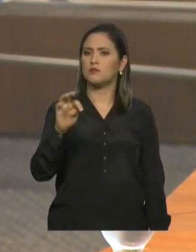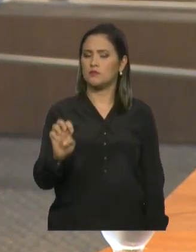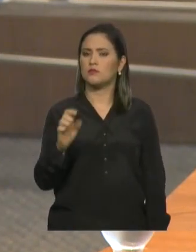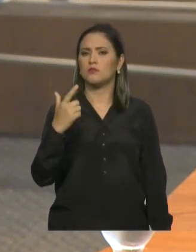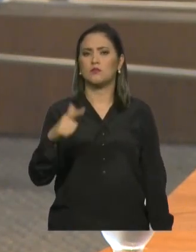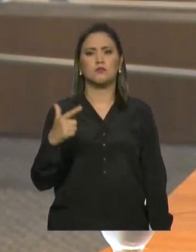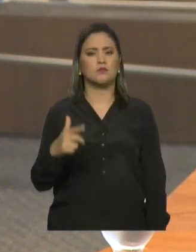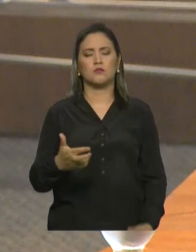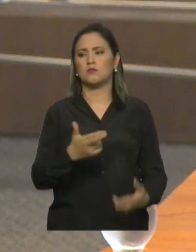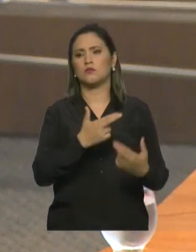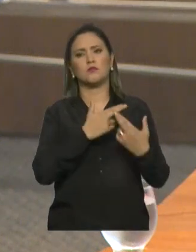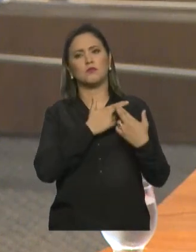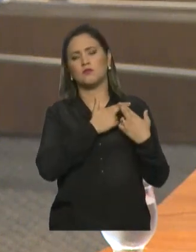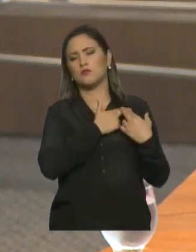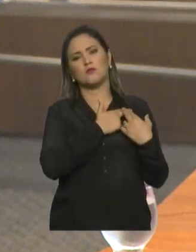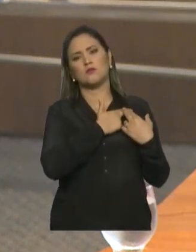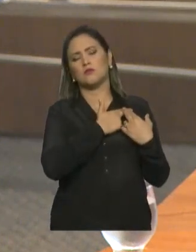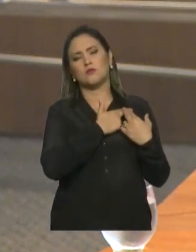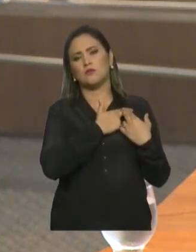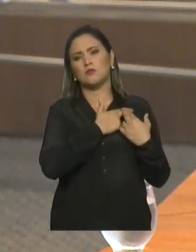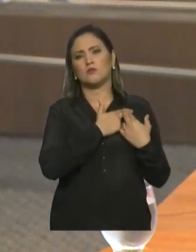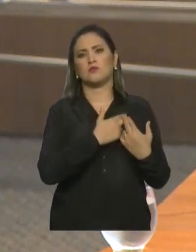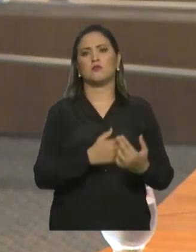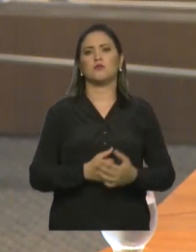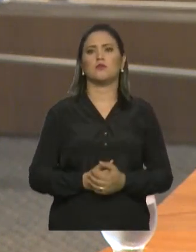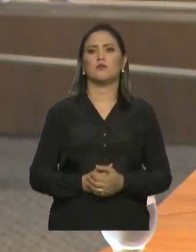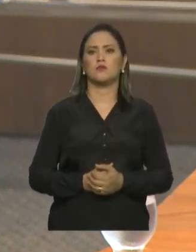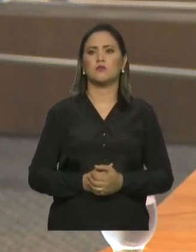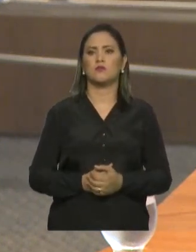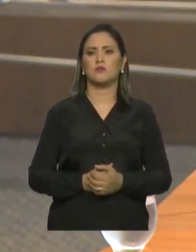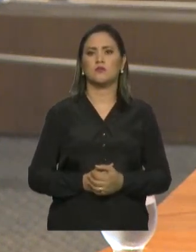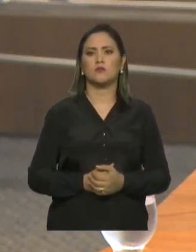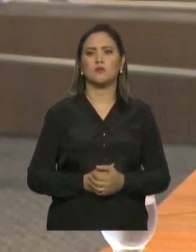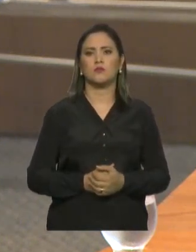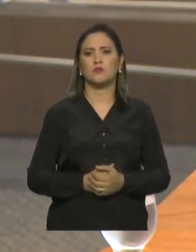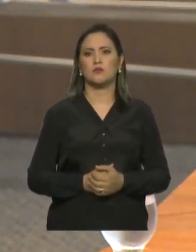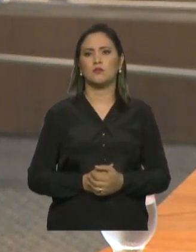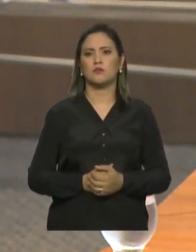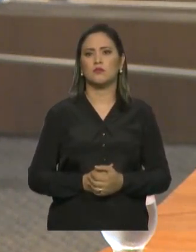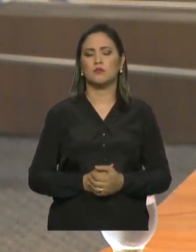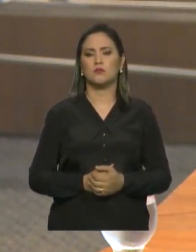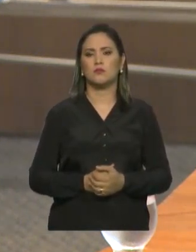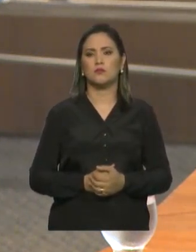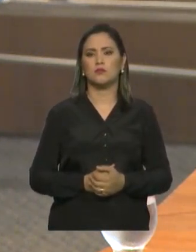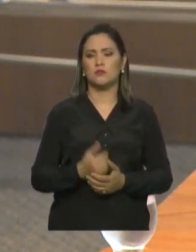compromisso e nem capacidade e responsabilidade para se fazer sequer uma manutenção numa rodovia federal. Muito obrigado, senhor presidente.